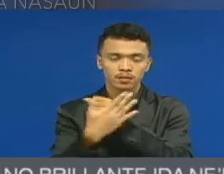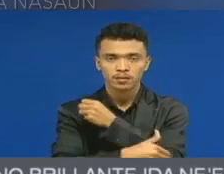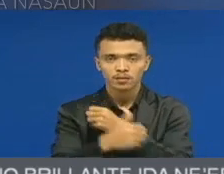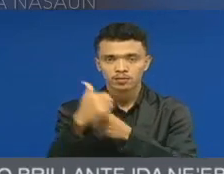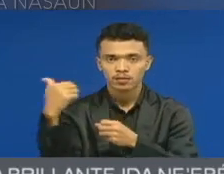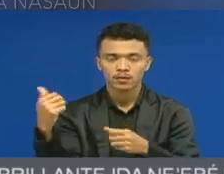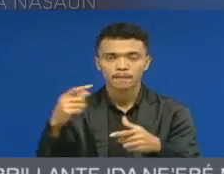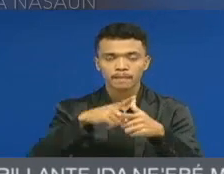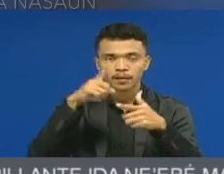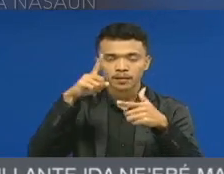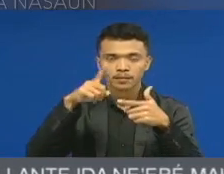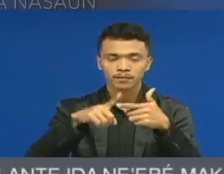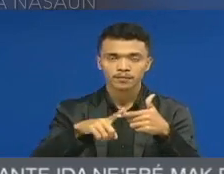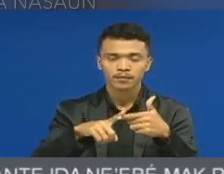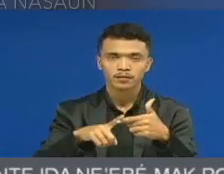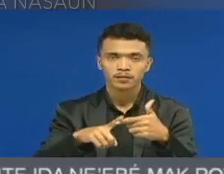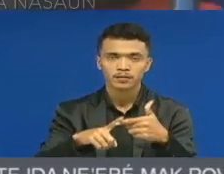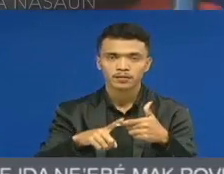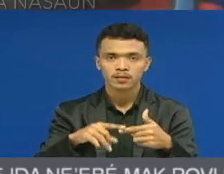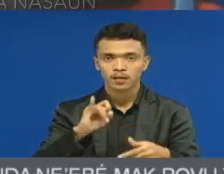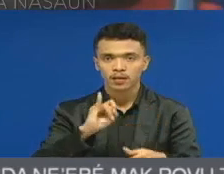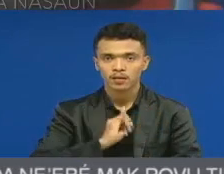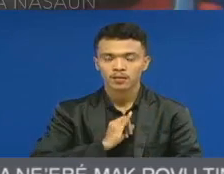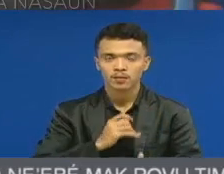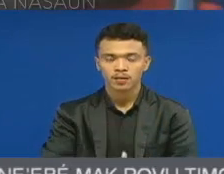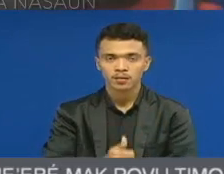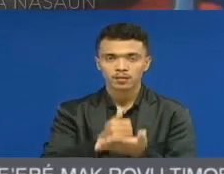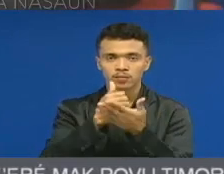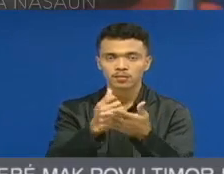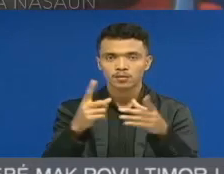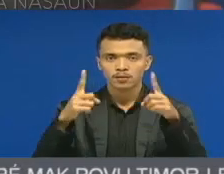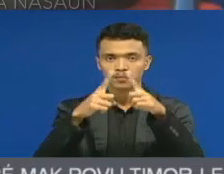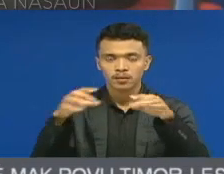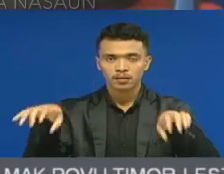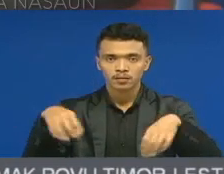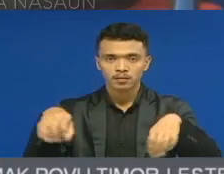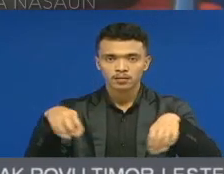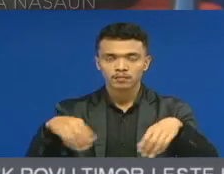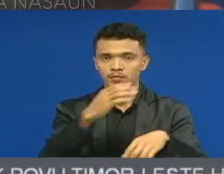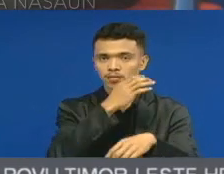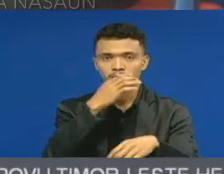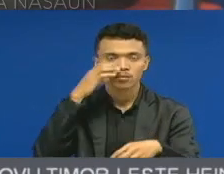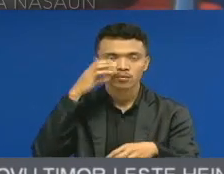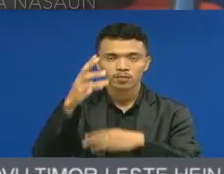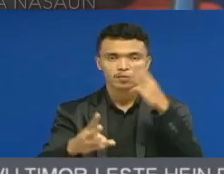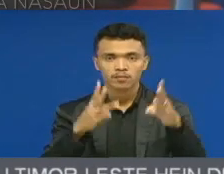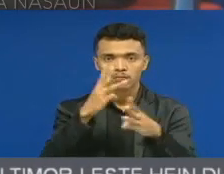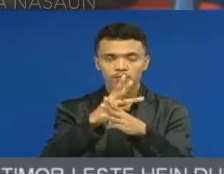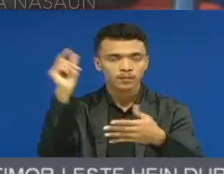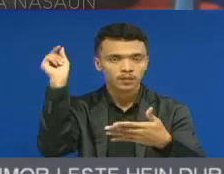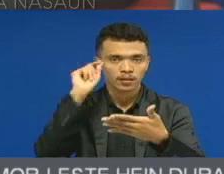ia tan boa tira, maka haune contribuição, vai a serviço para uma cultura mundo nema, haquer